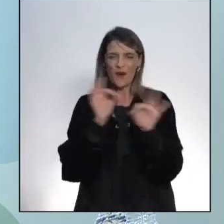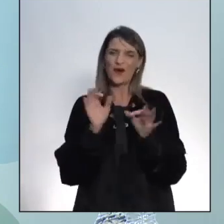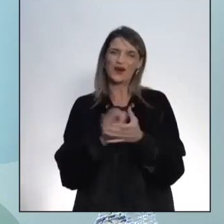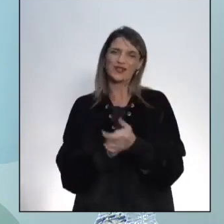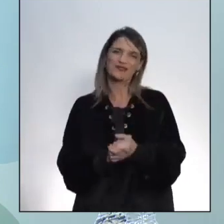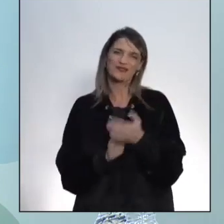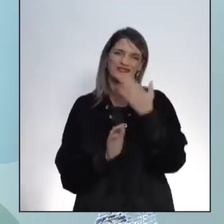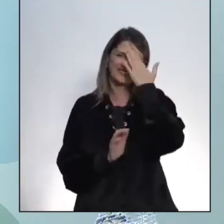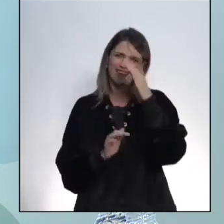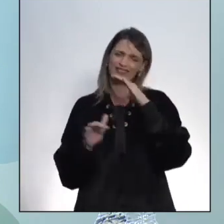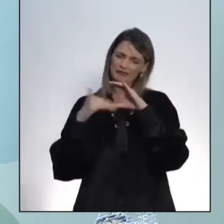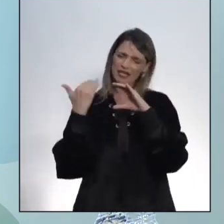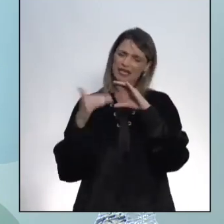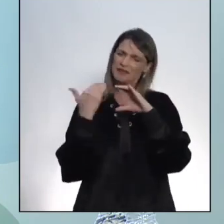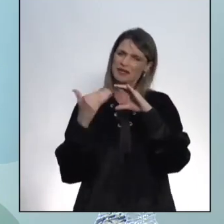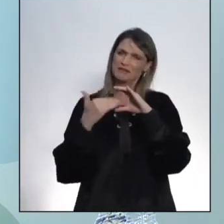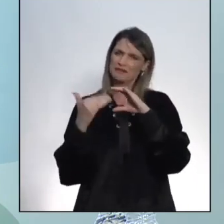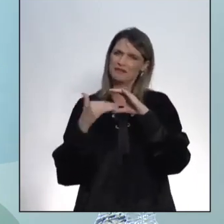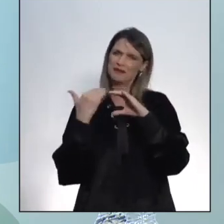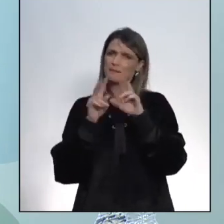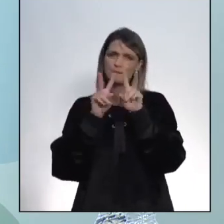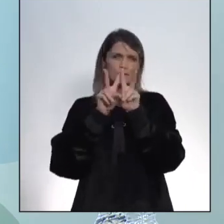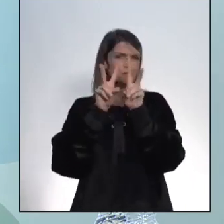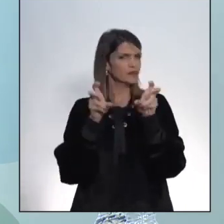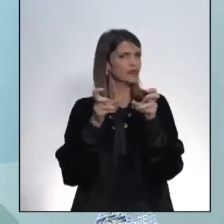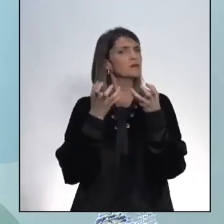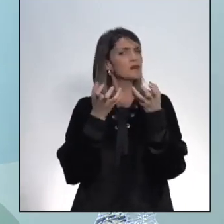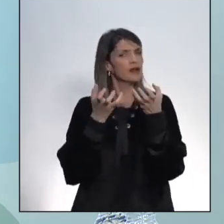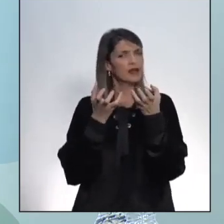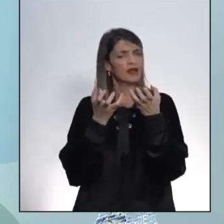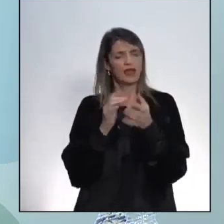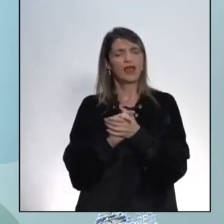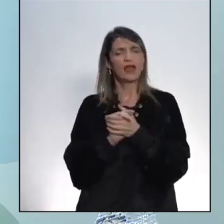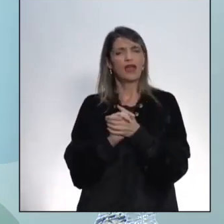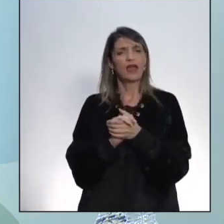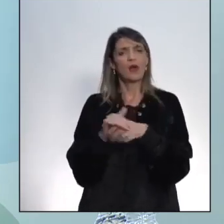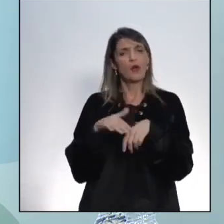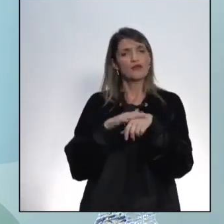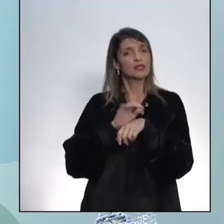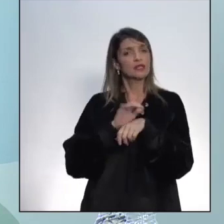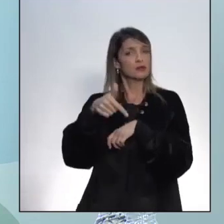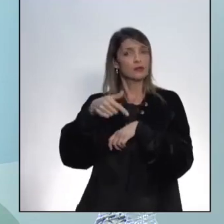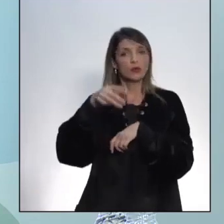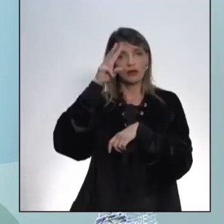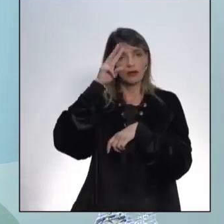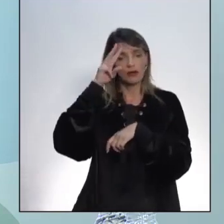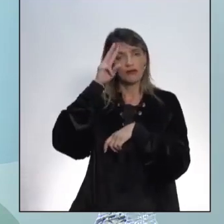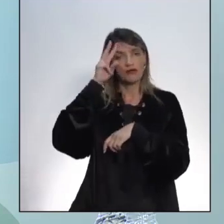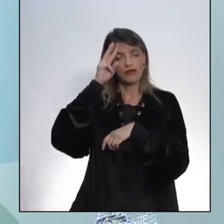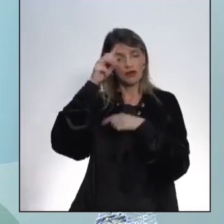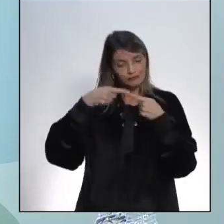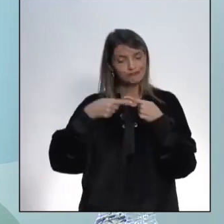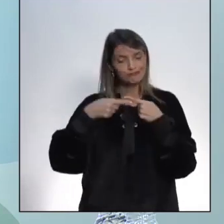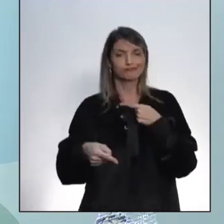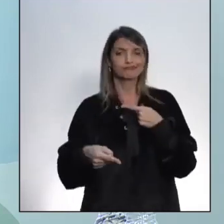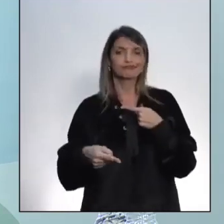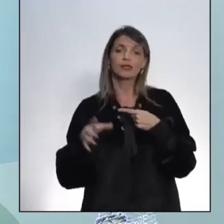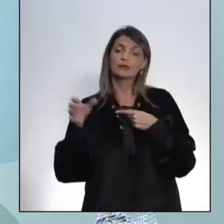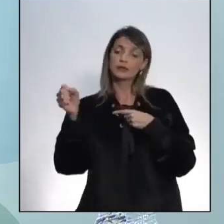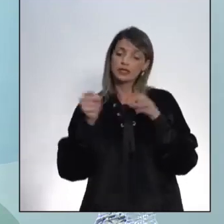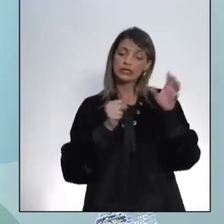Mandem comentários para a gente sobre temas que vocês querem nos próximos encontros às terças. A gente vai estar sempre trazendo professores e os